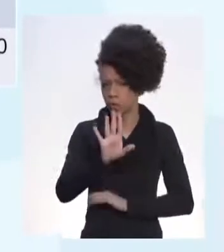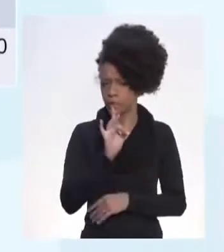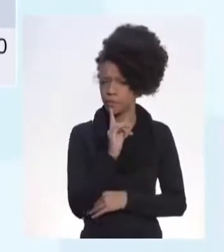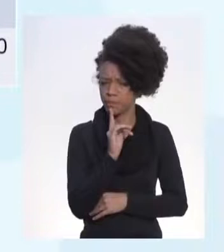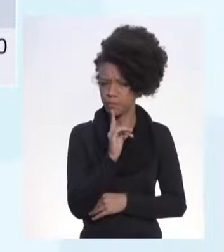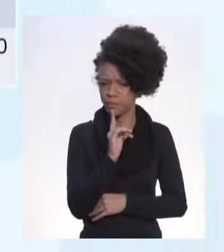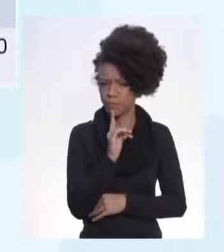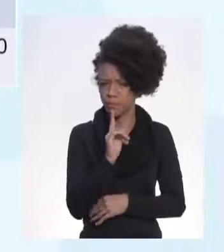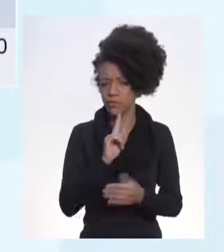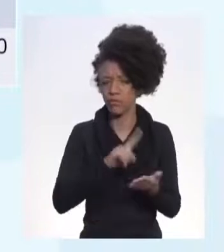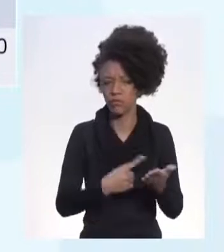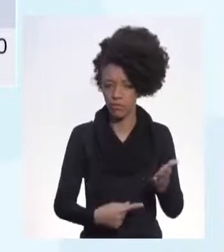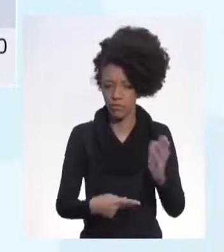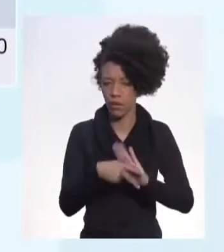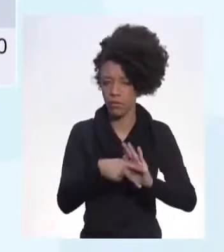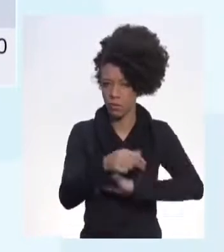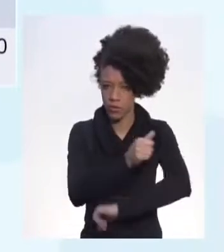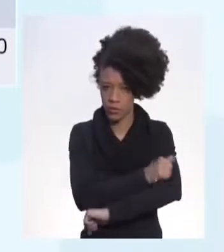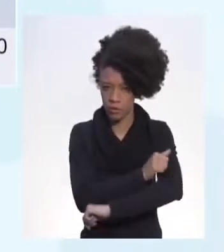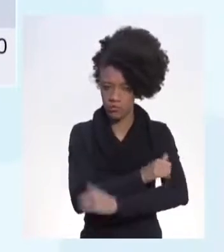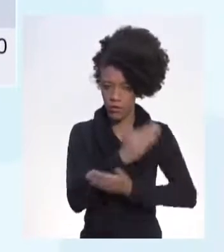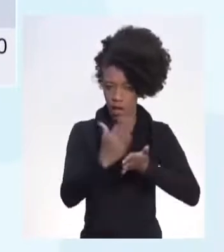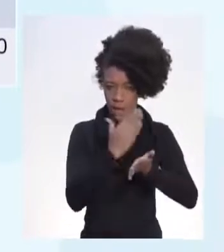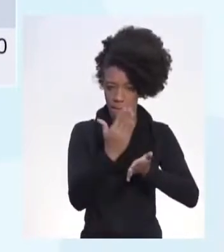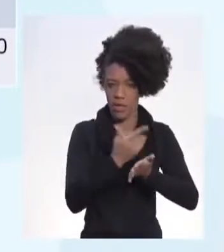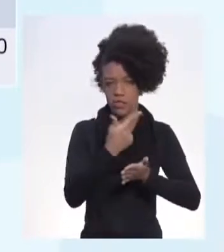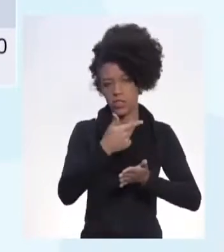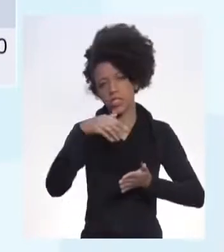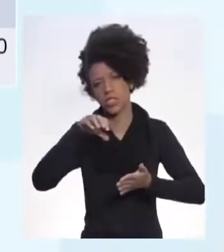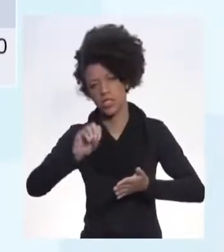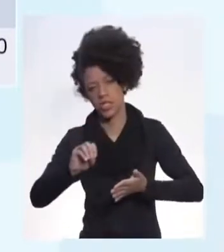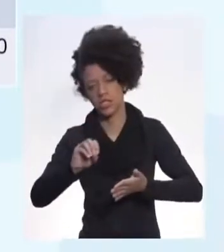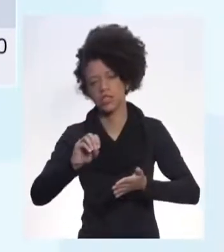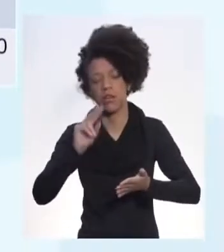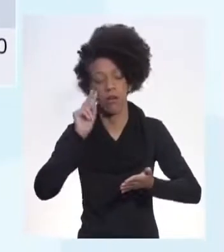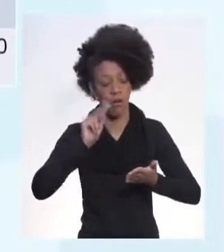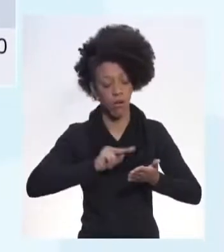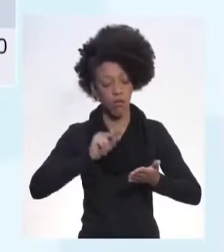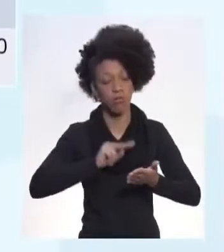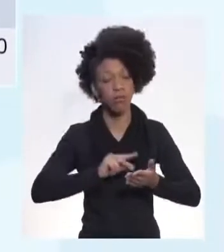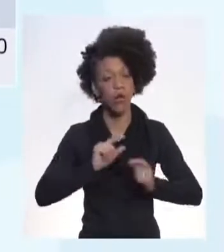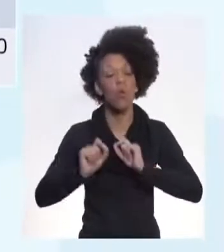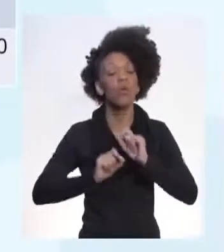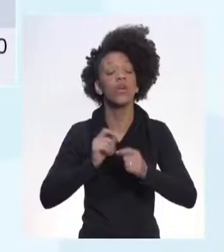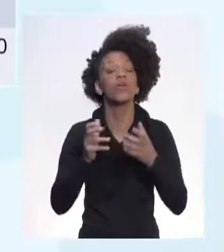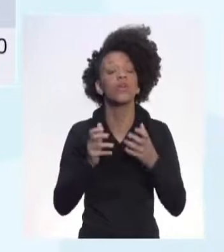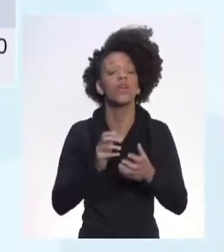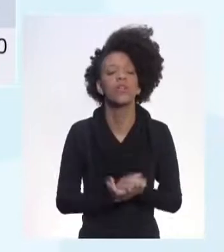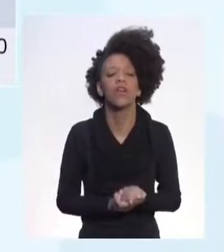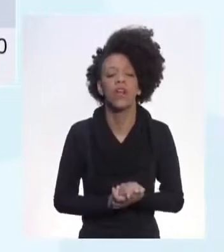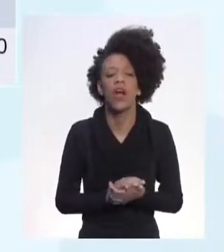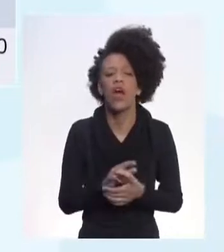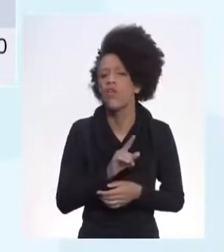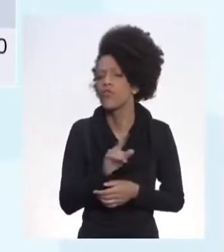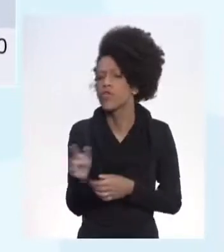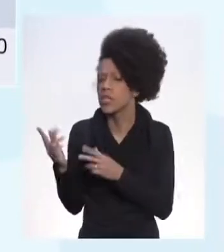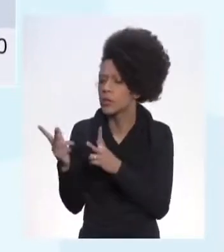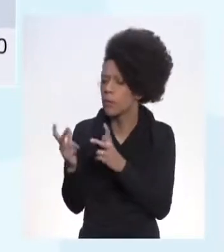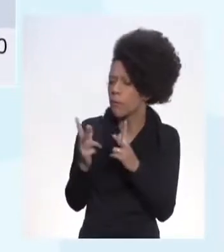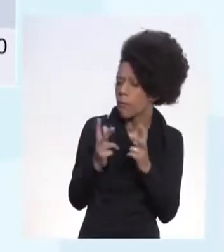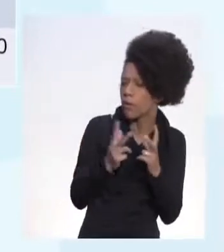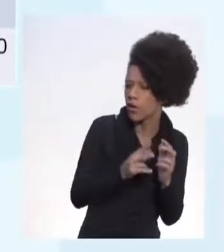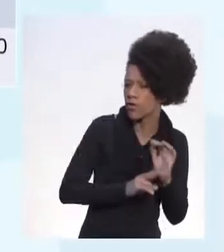caderno do aluno, lá na página 70, se vocês puderem pegar, observar. O que eu quero? Eu quero que vocês identifiquem